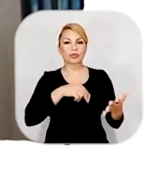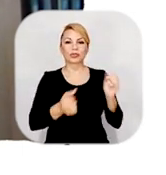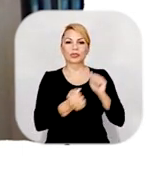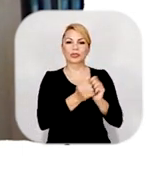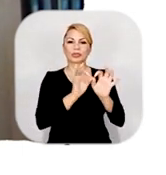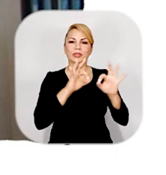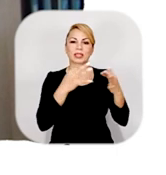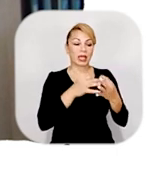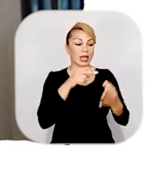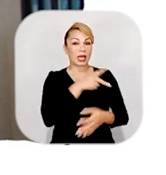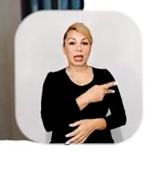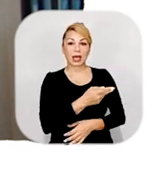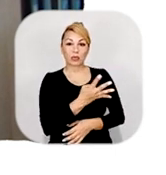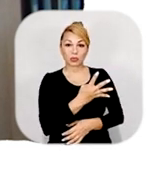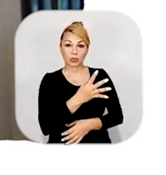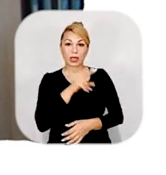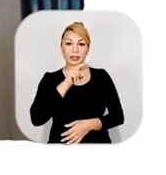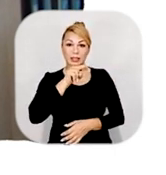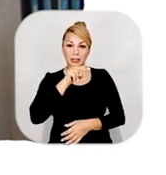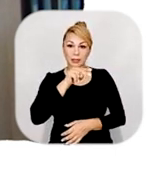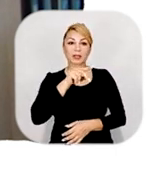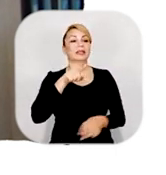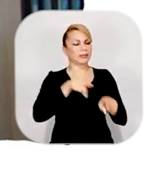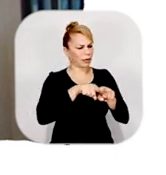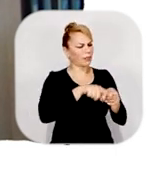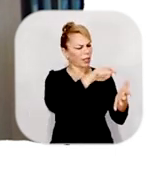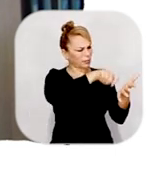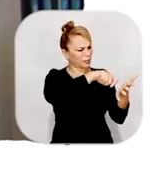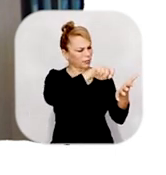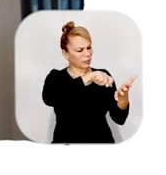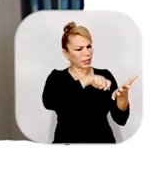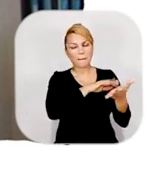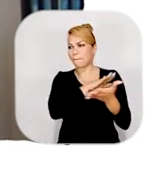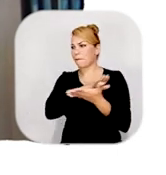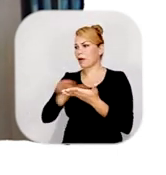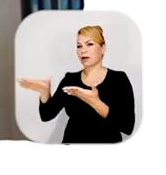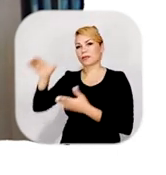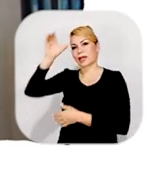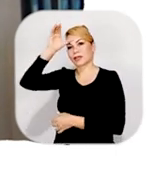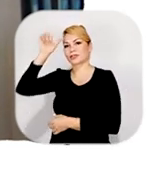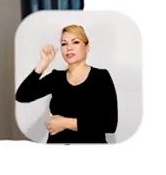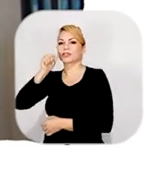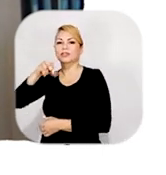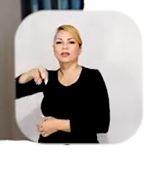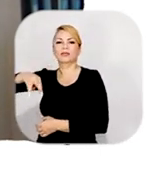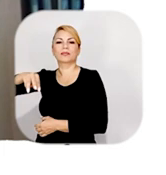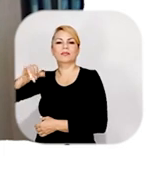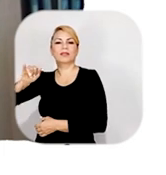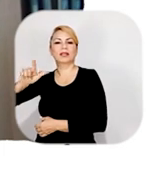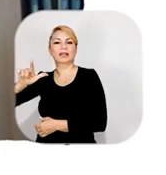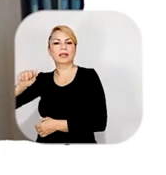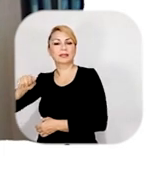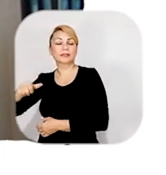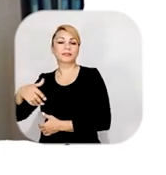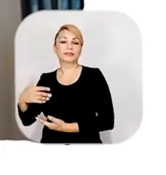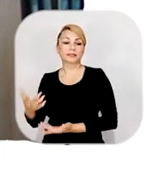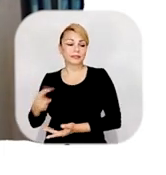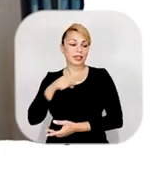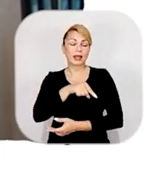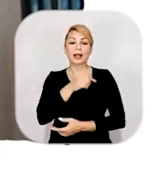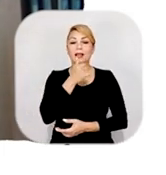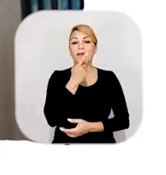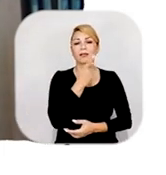também escreviam para ela. E ela disse a ele que se... ele falou que queria estudar. Ela falou, olha, você estuda